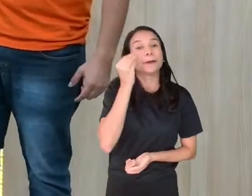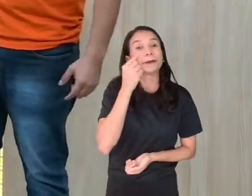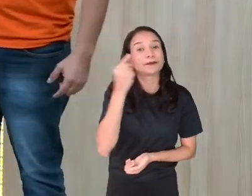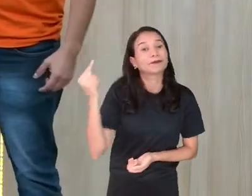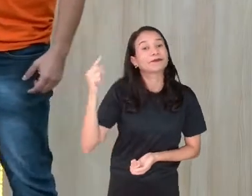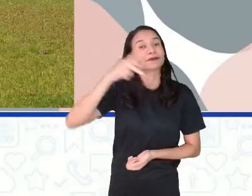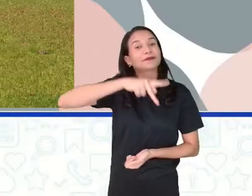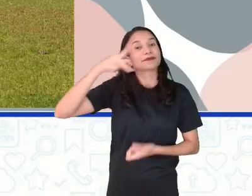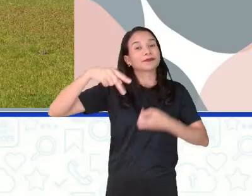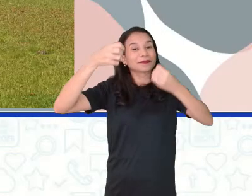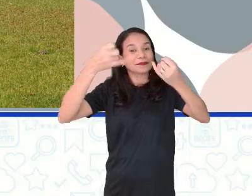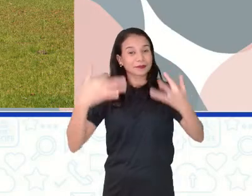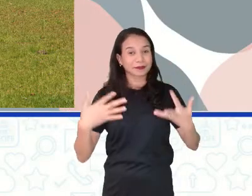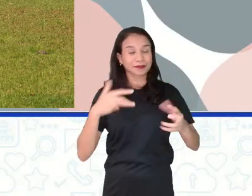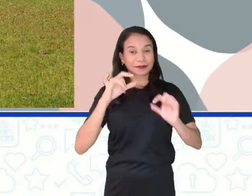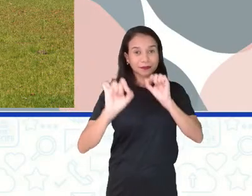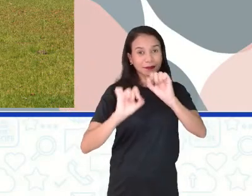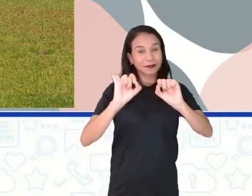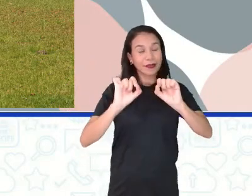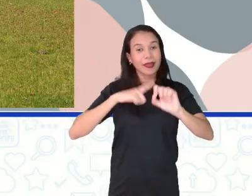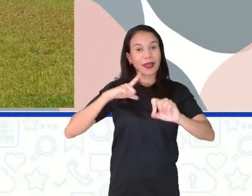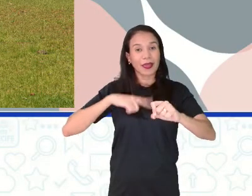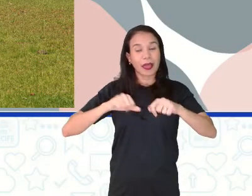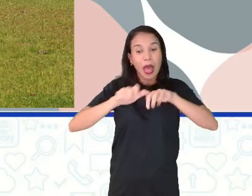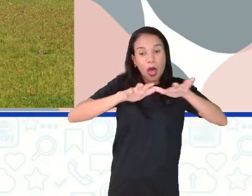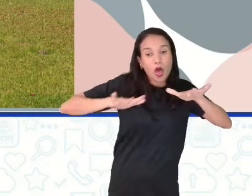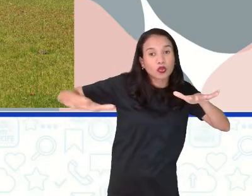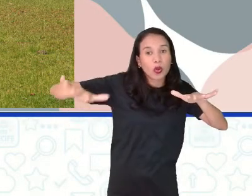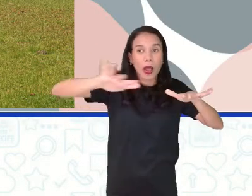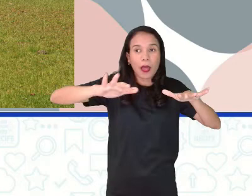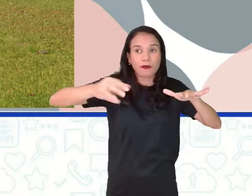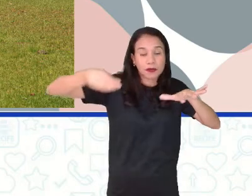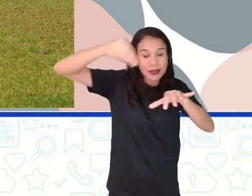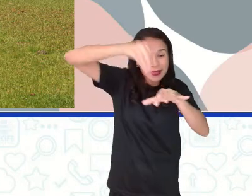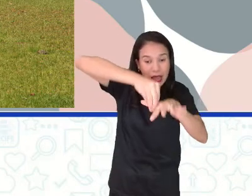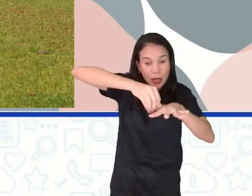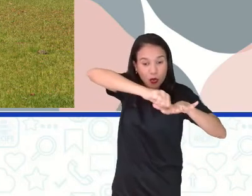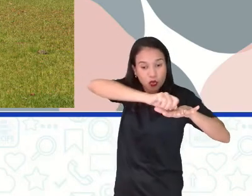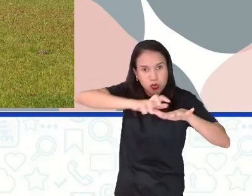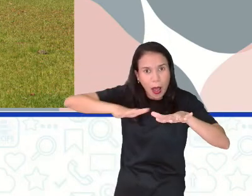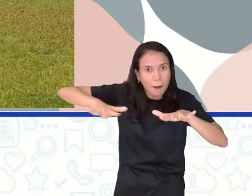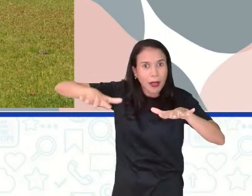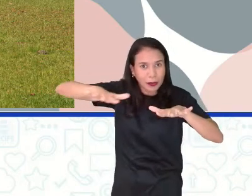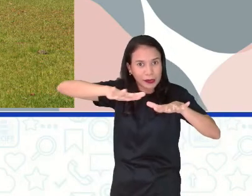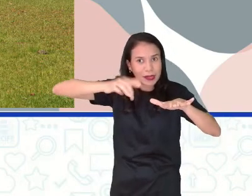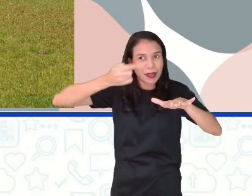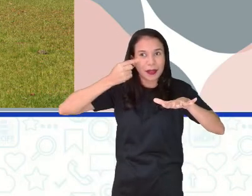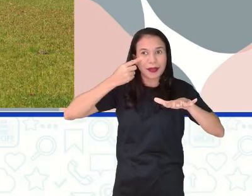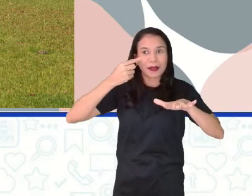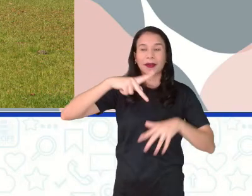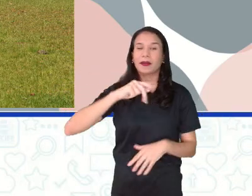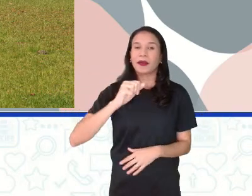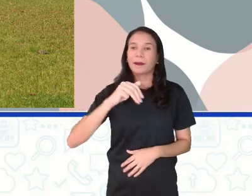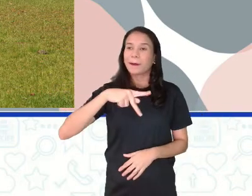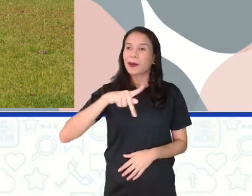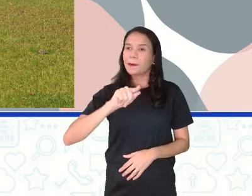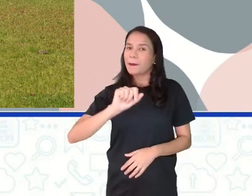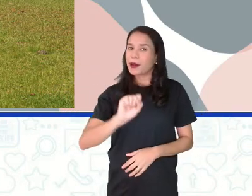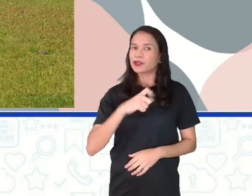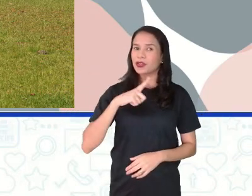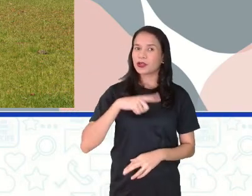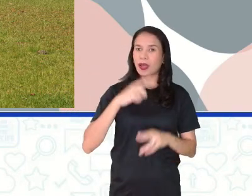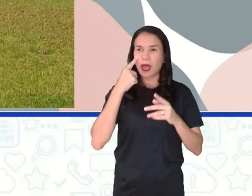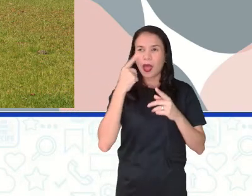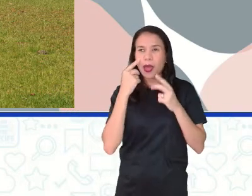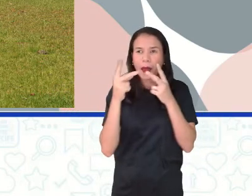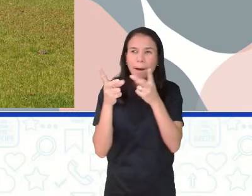professor estava falando justamente do relevo dentro do relevo, né? Dentro da planície dos Pampas, nós vamos ter, ó, tá vendo